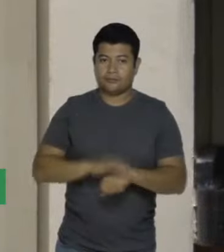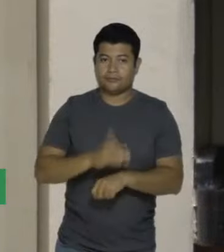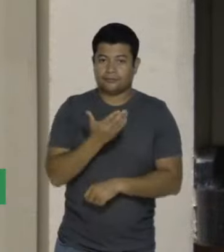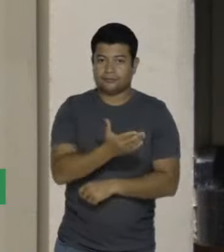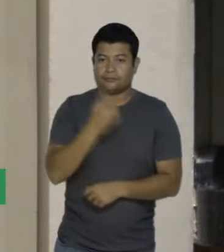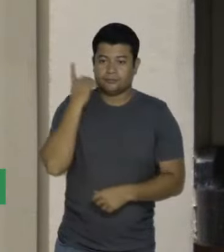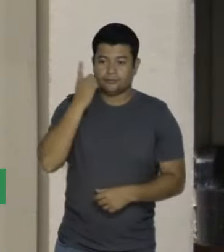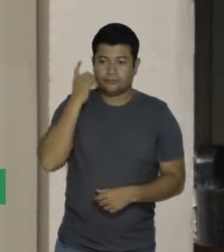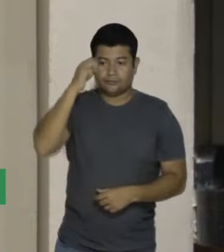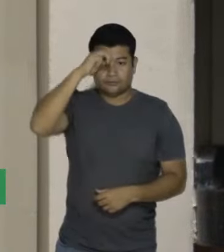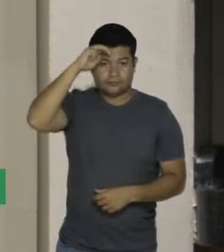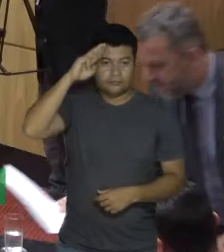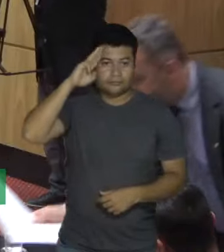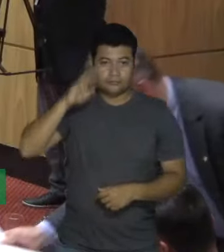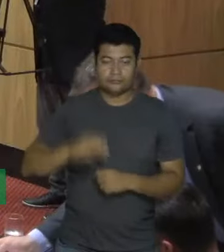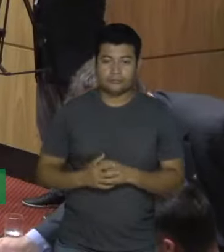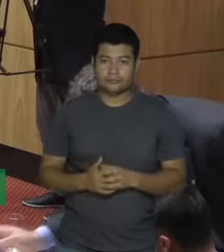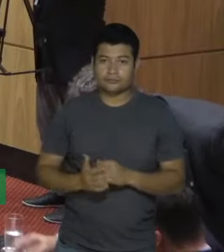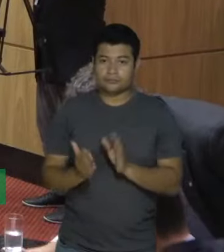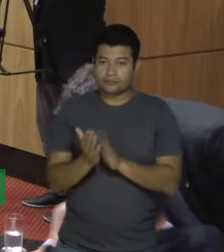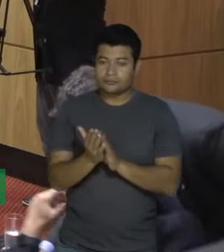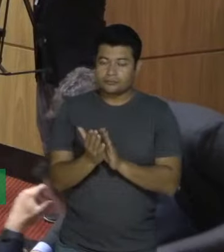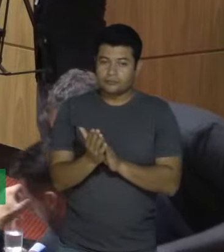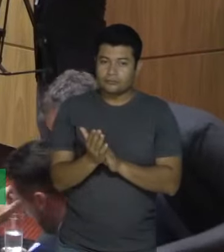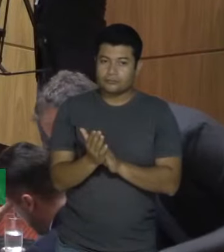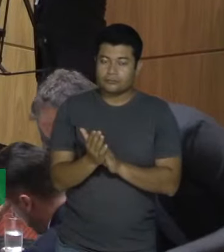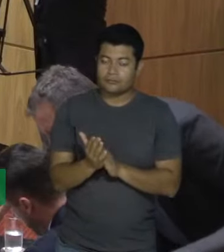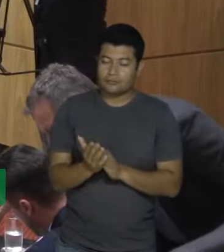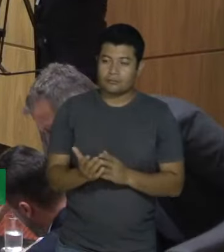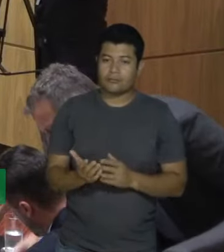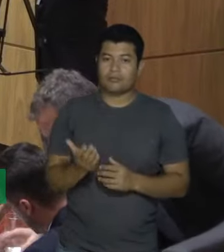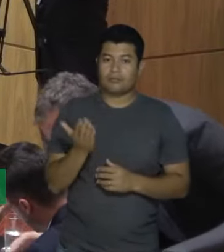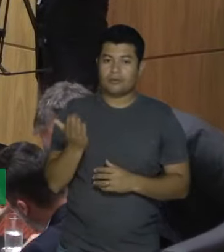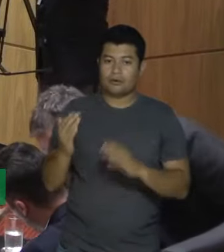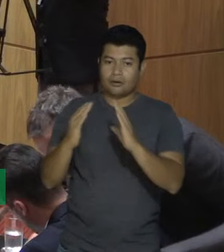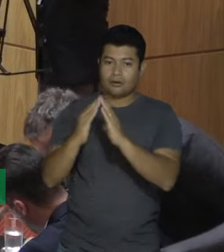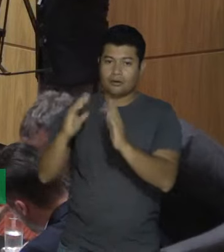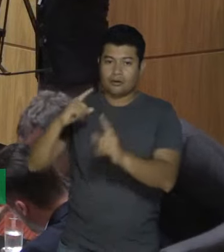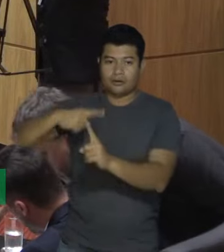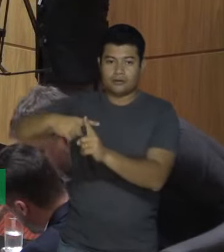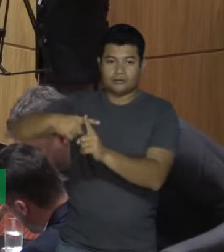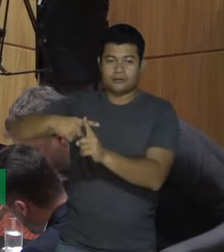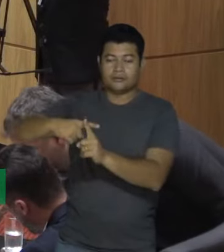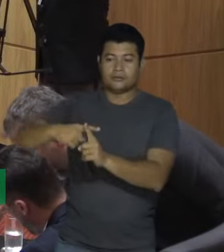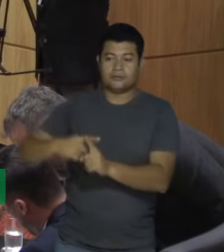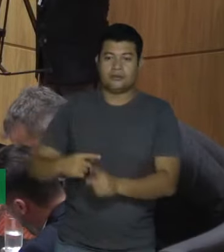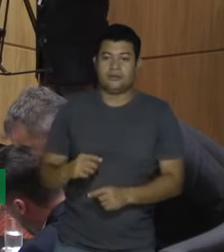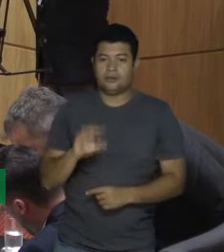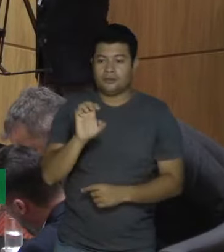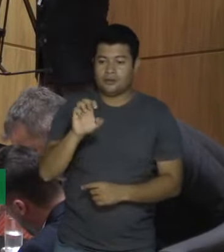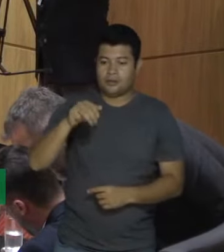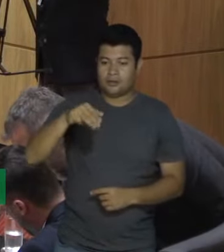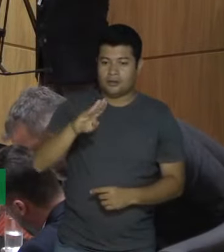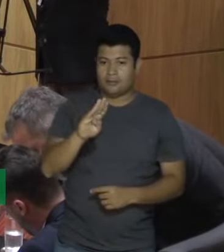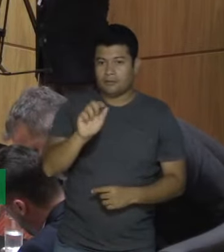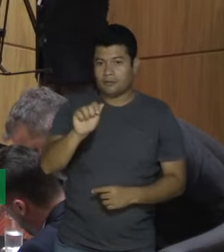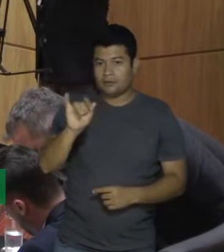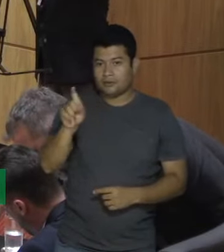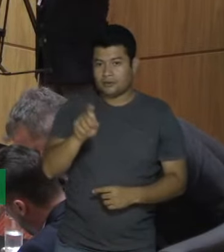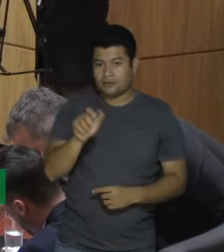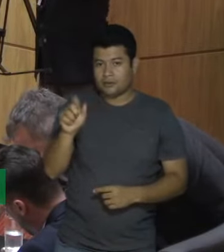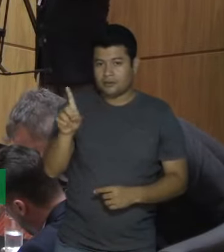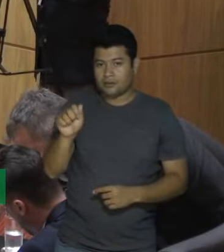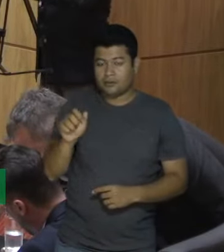Sérgio Motta obrigado senhor presidente que quero parabenizar né a igreja embaixada do Reino de Deus Pastor